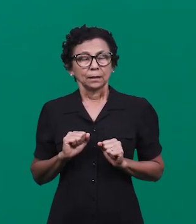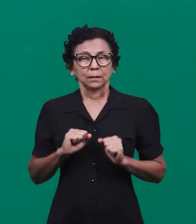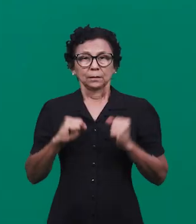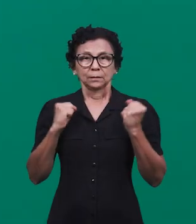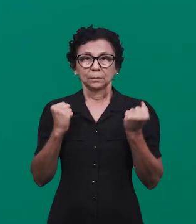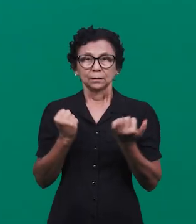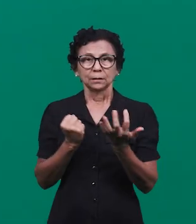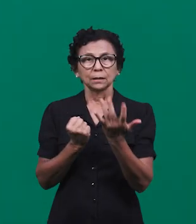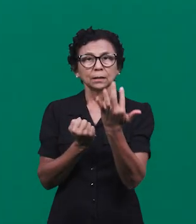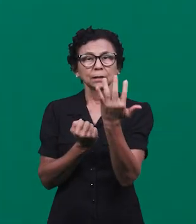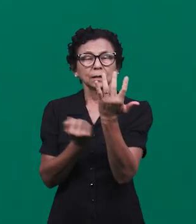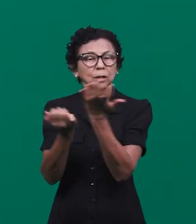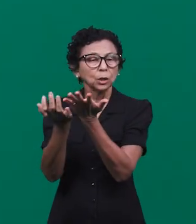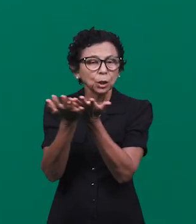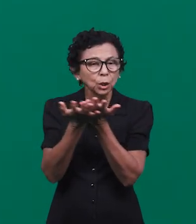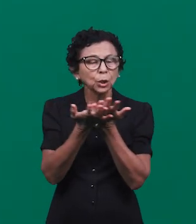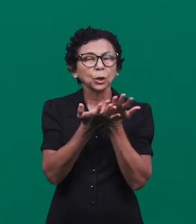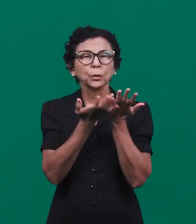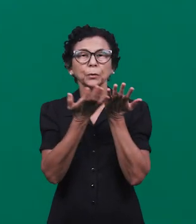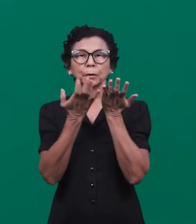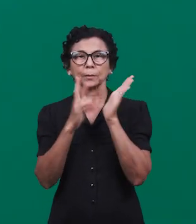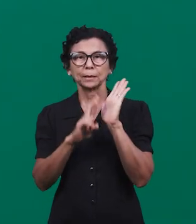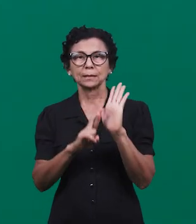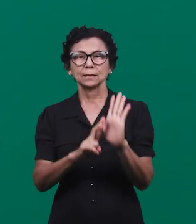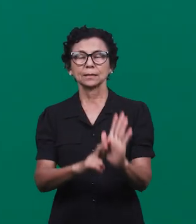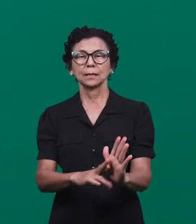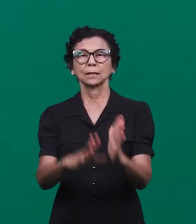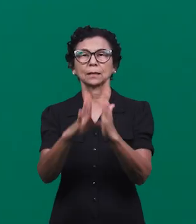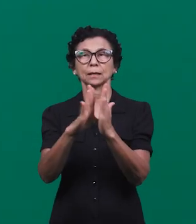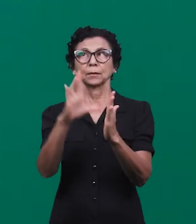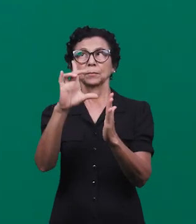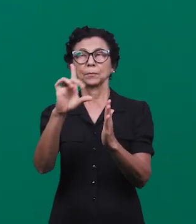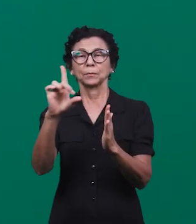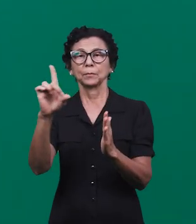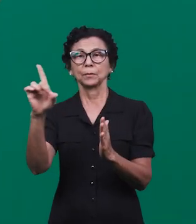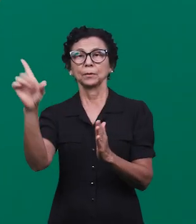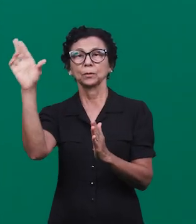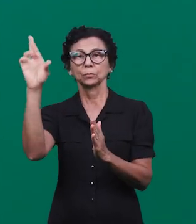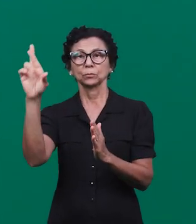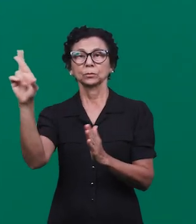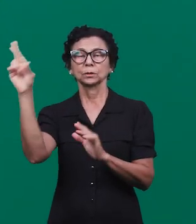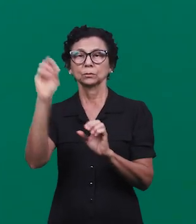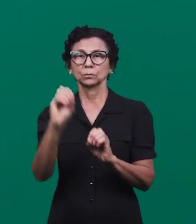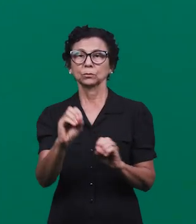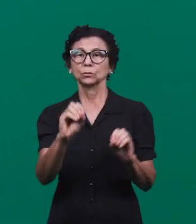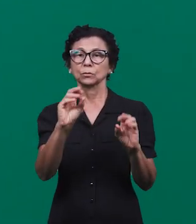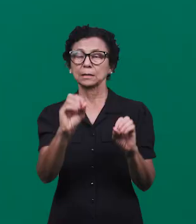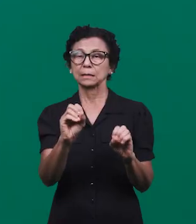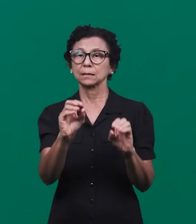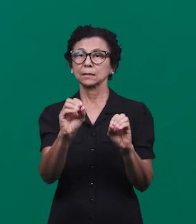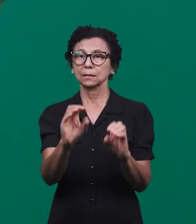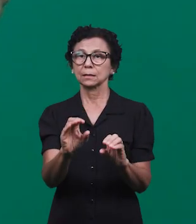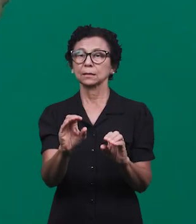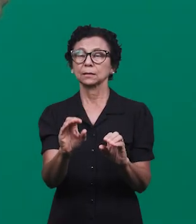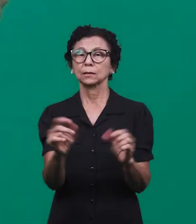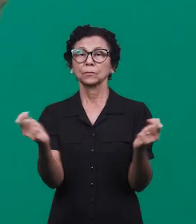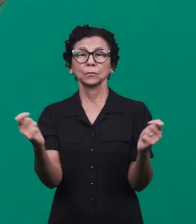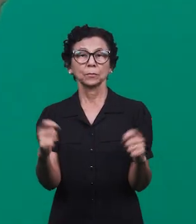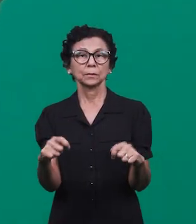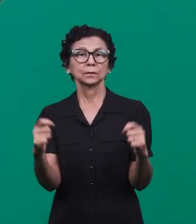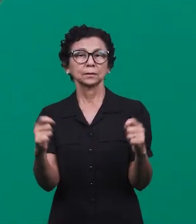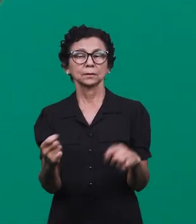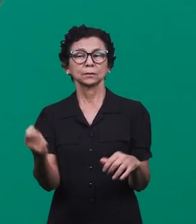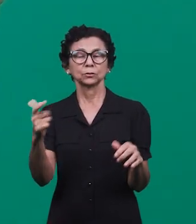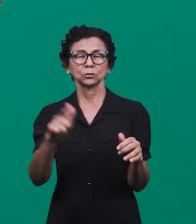trigo, ele fala da palavra de Deus, do que o Senhor nos ensina. Então, é isso que nós vamos precisar